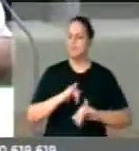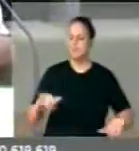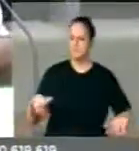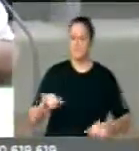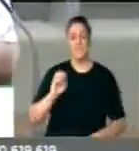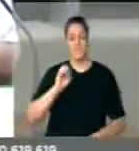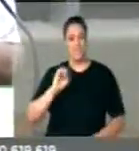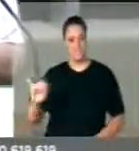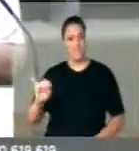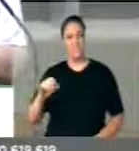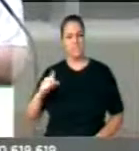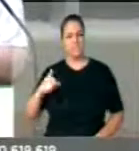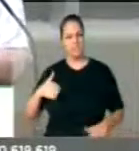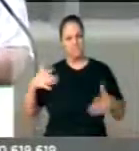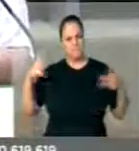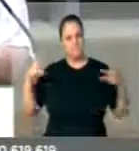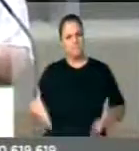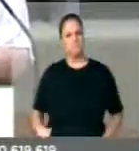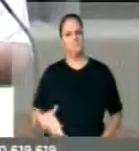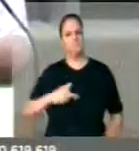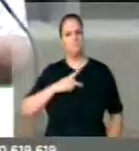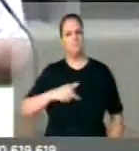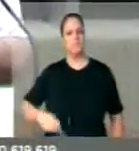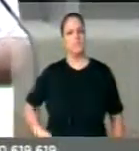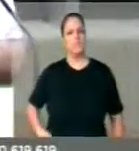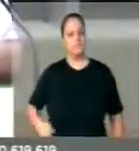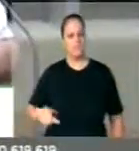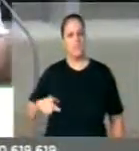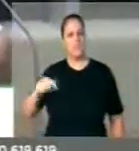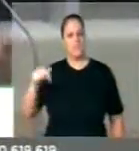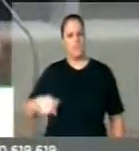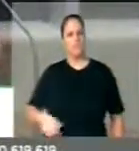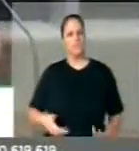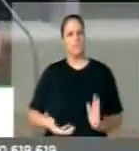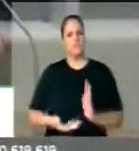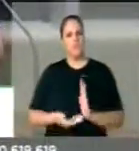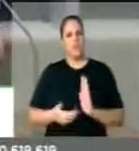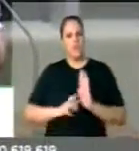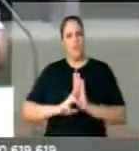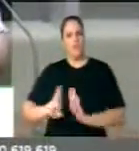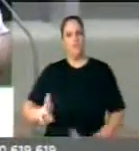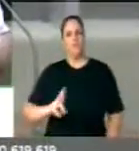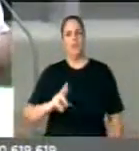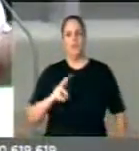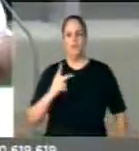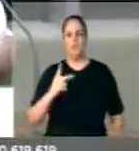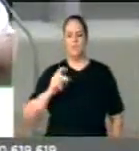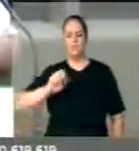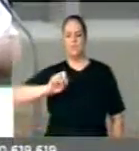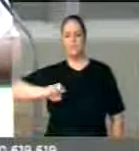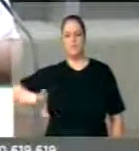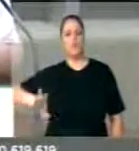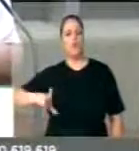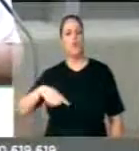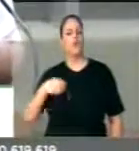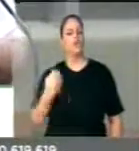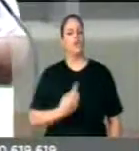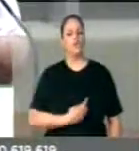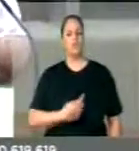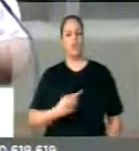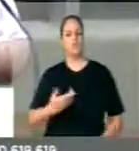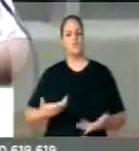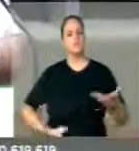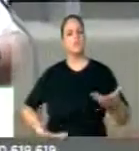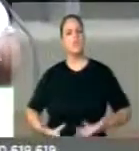Casa, em nome do Partido Socialismo e Liberdade, estaremos a serviço do povo brasileiro,